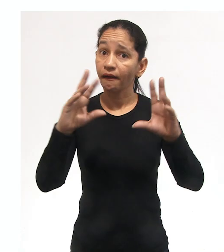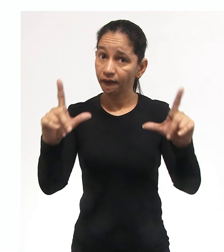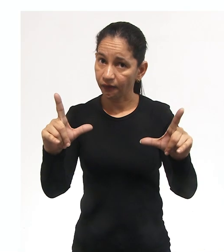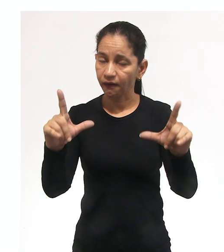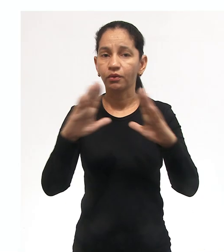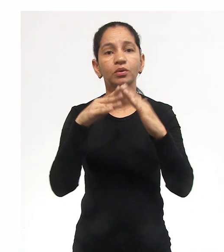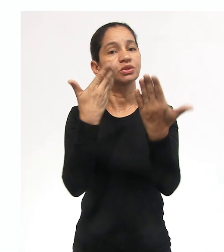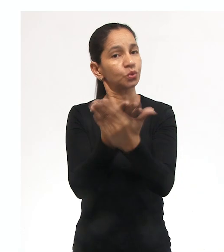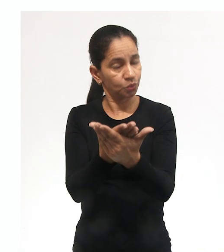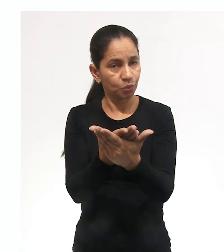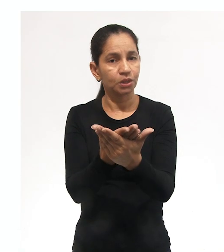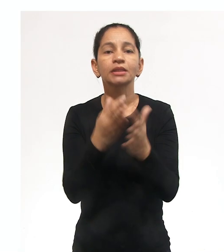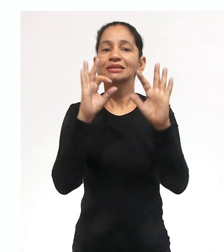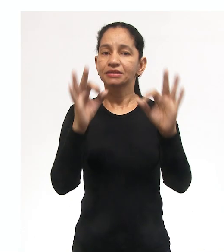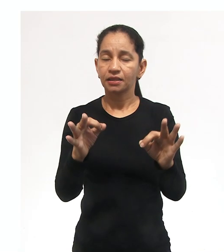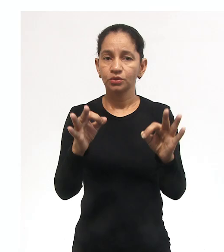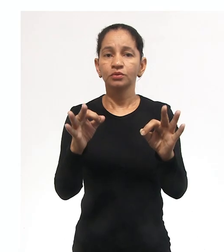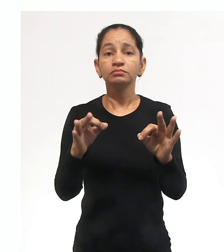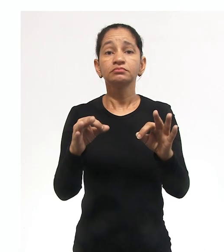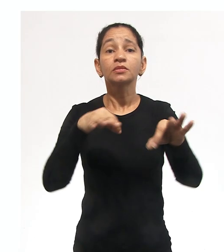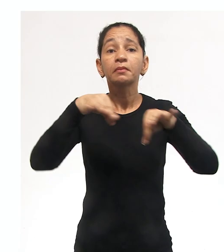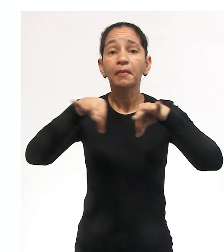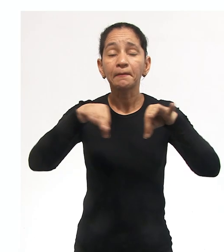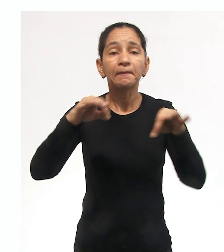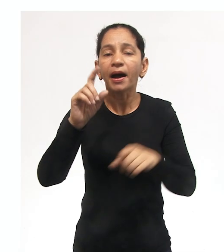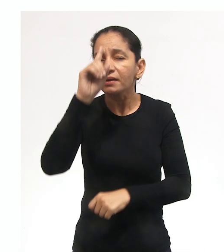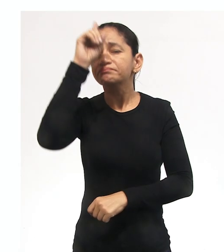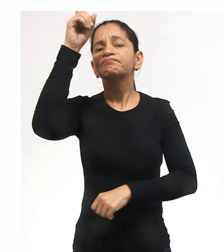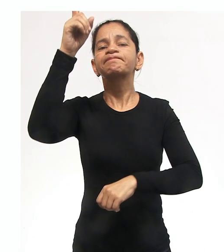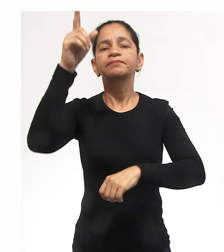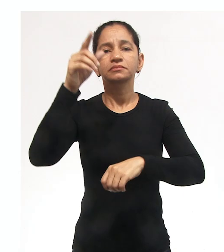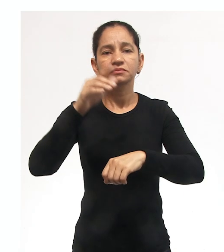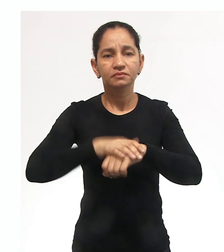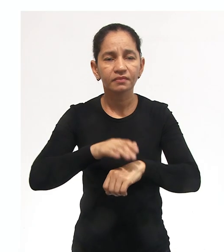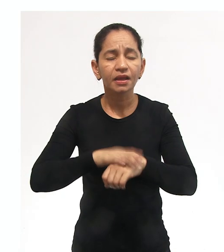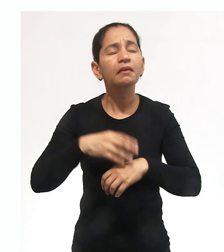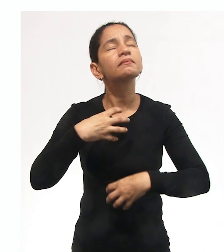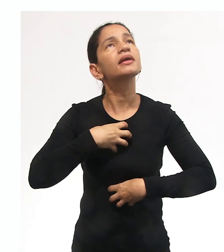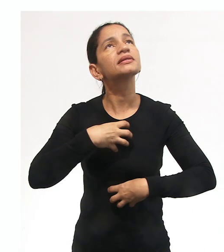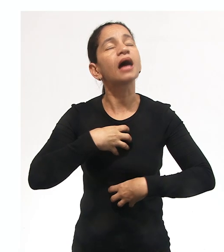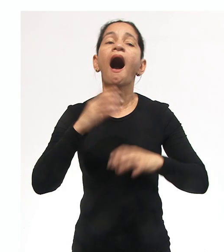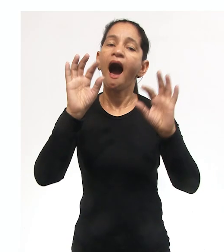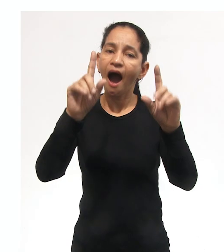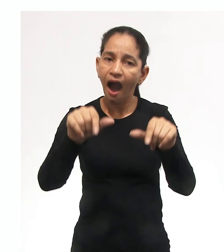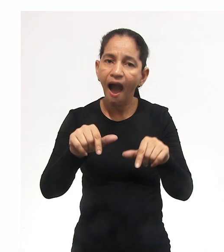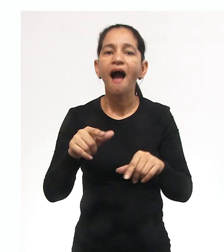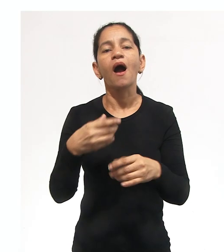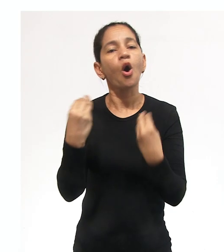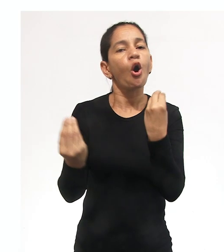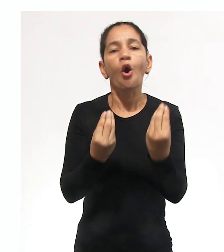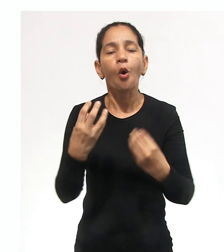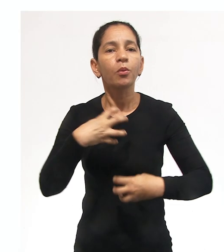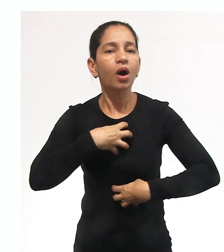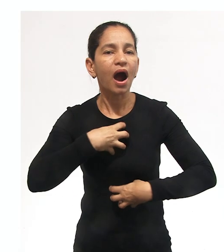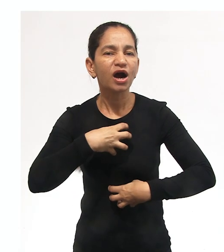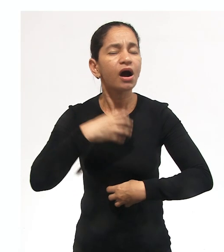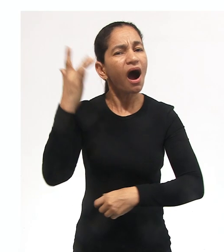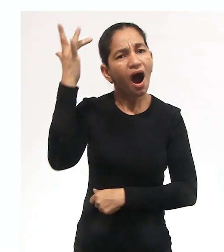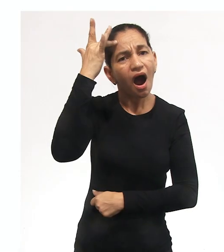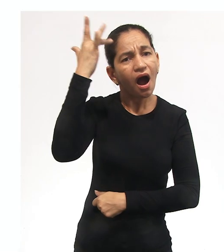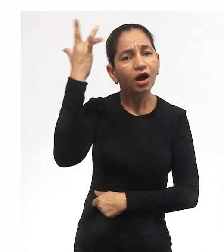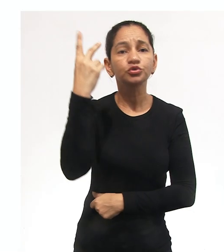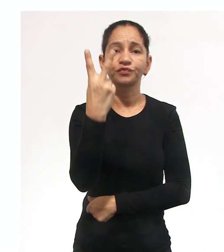sua cidade. Ou seja, gente, vai ser ficção, tá? Vocês vão imaginar uma escola, vocês vão imaginar